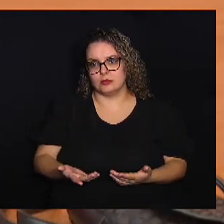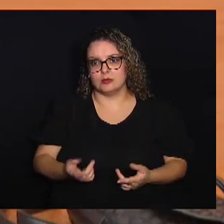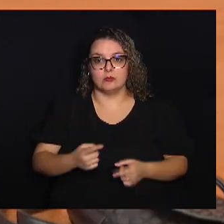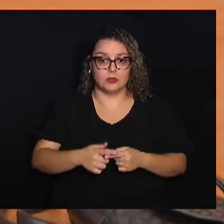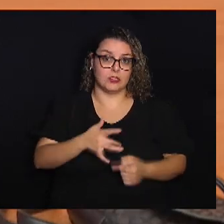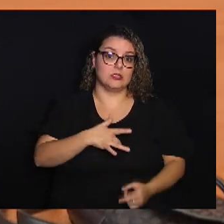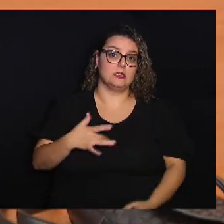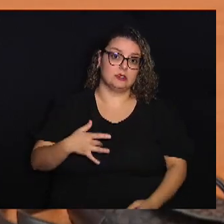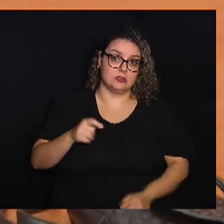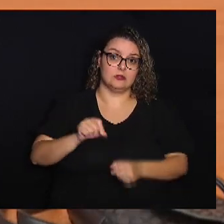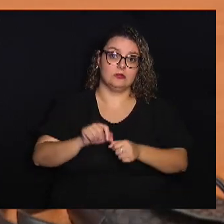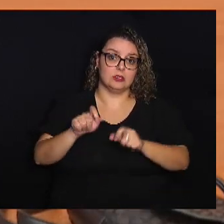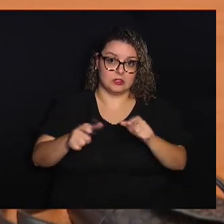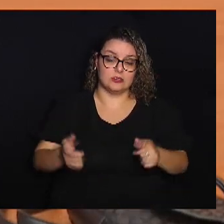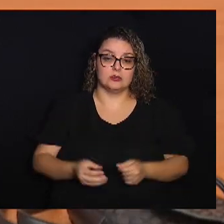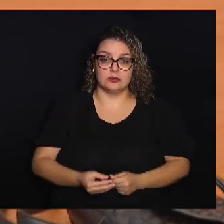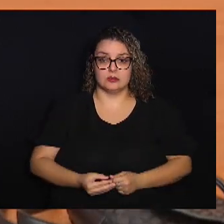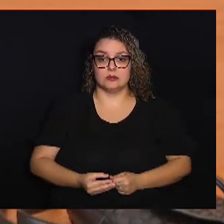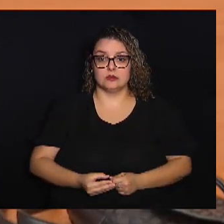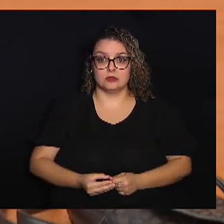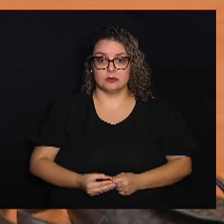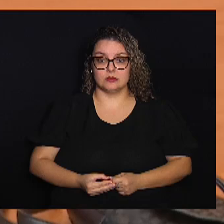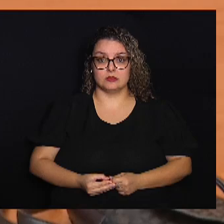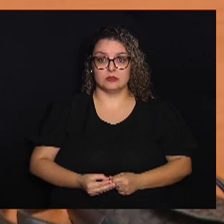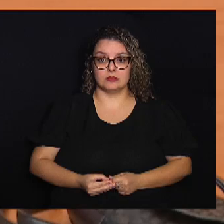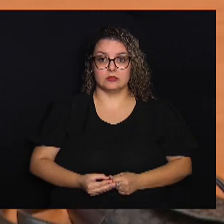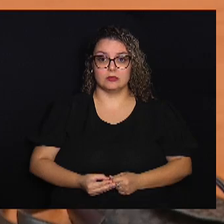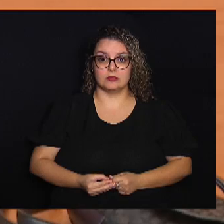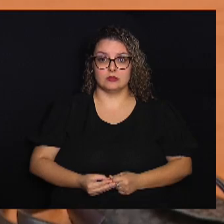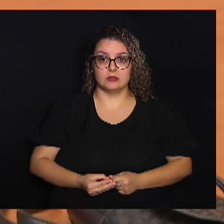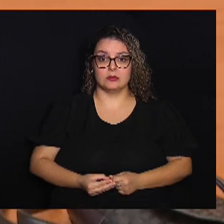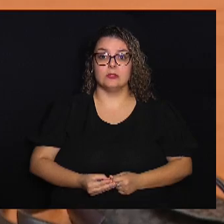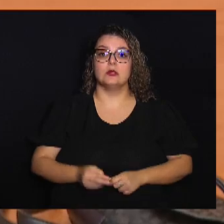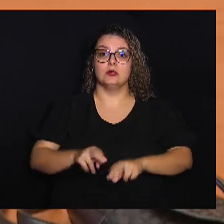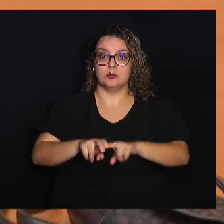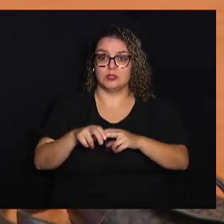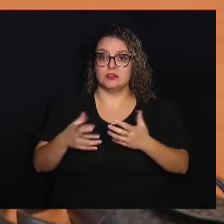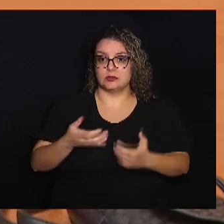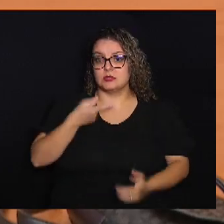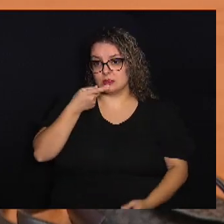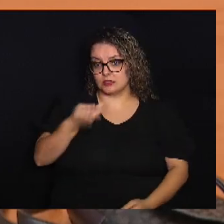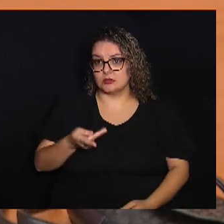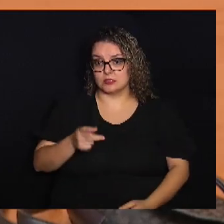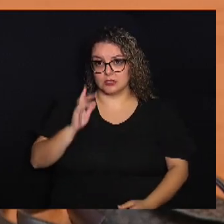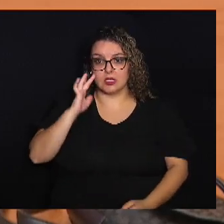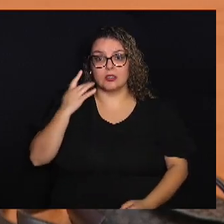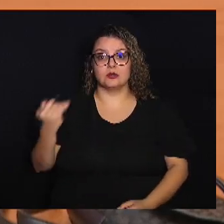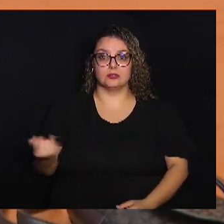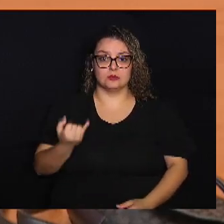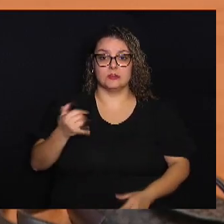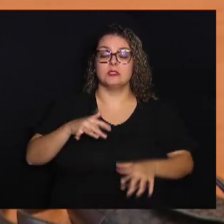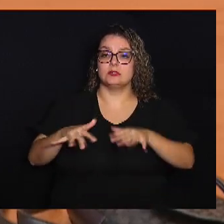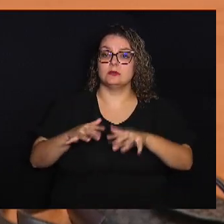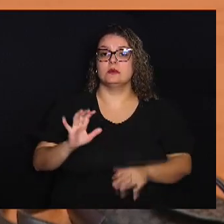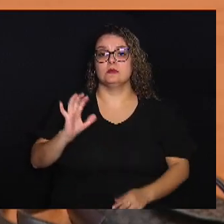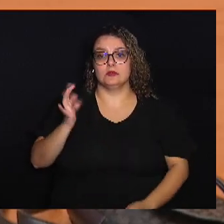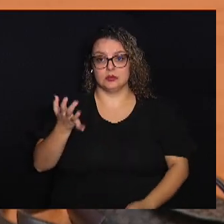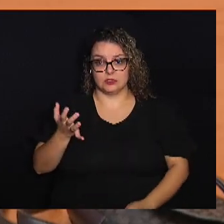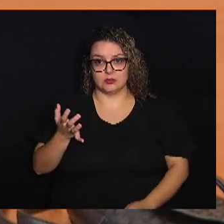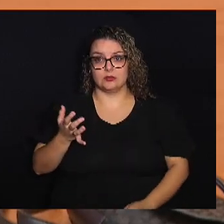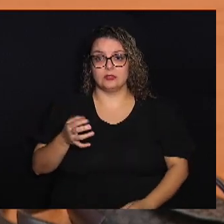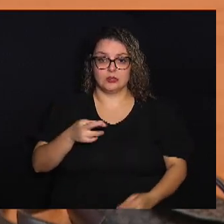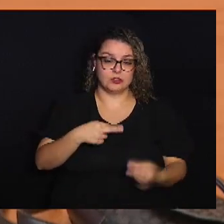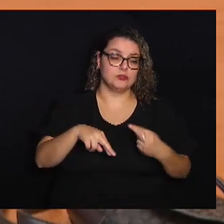saúde se faz com pessoas, né? Então, por isso eu quero dizer que acho importante essa movimentação que está acontecendo. Isso diz